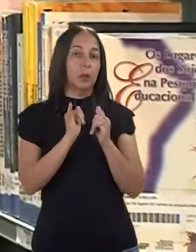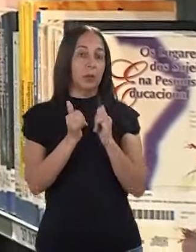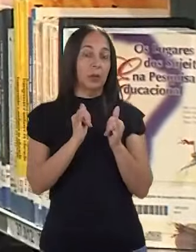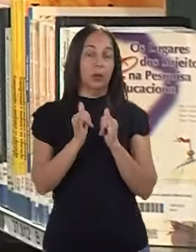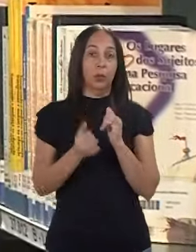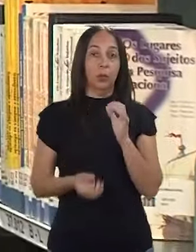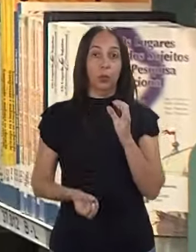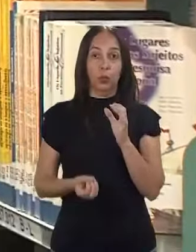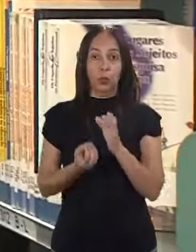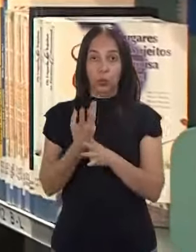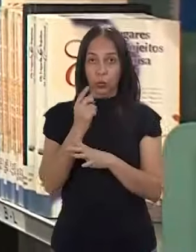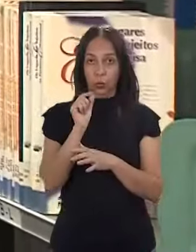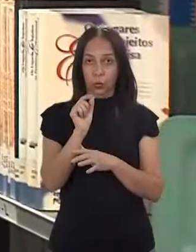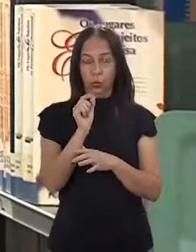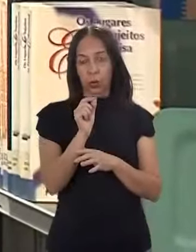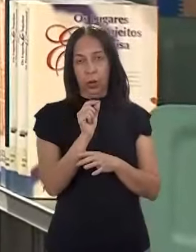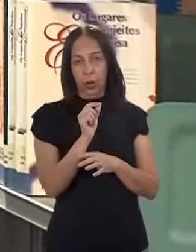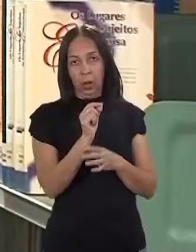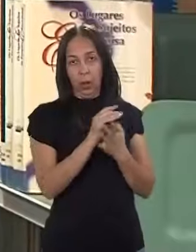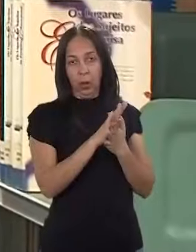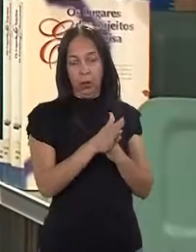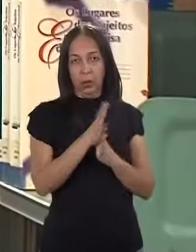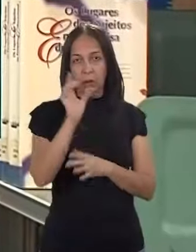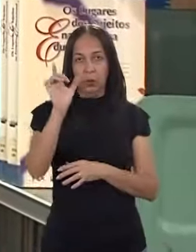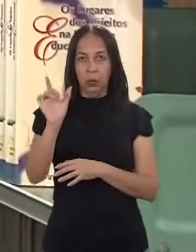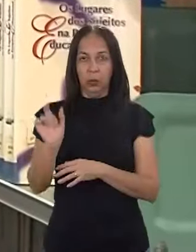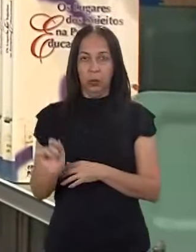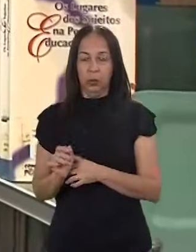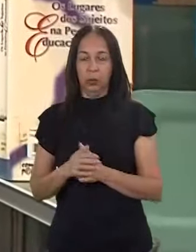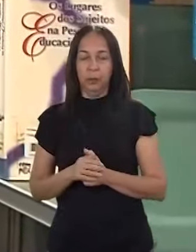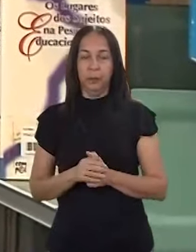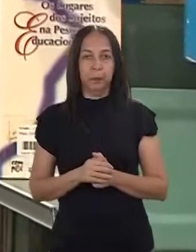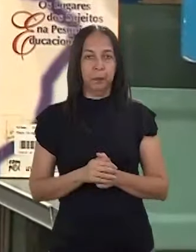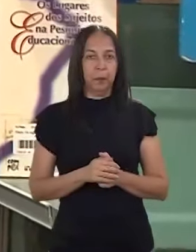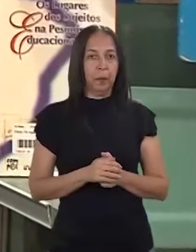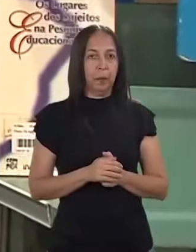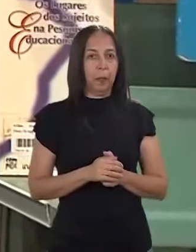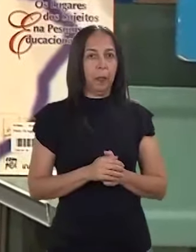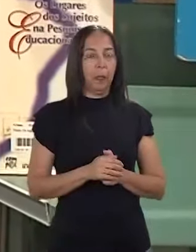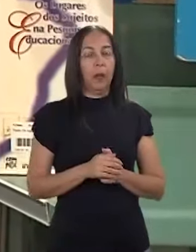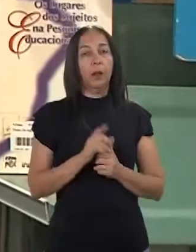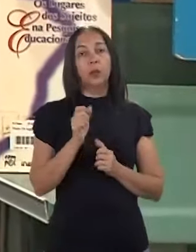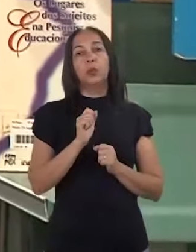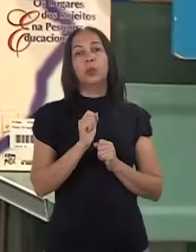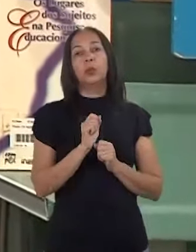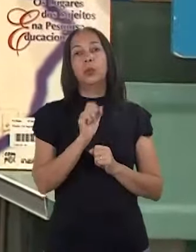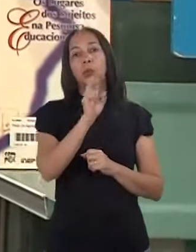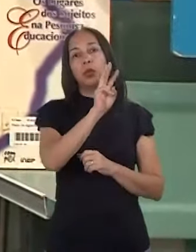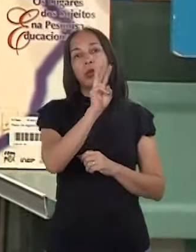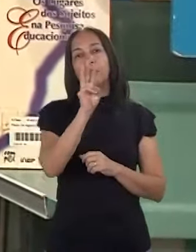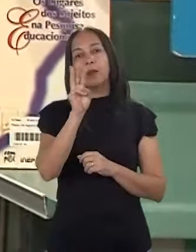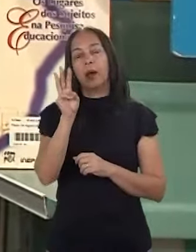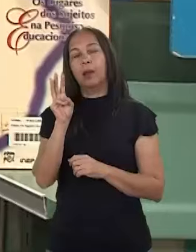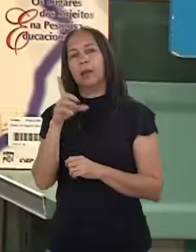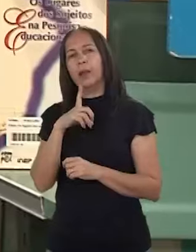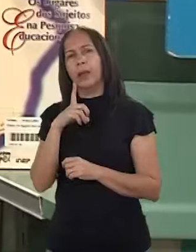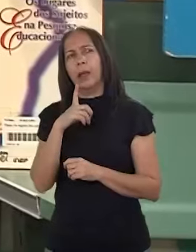brancas com a popularização da internet surgiu o racismo algorítmico no